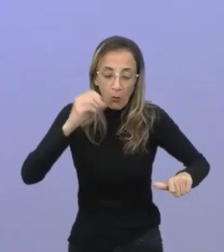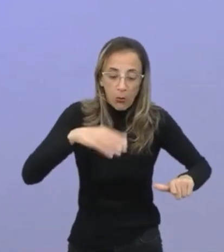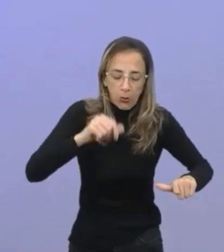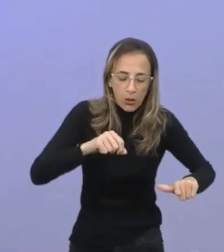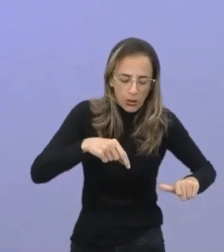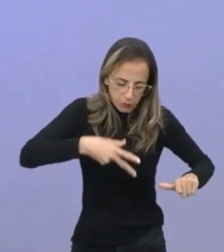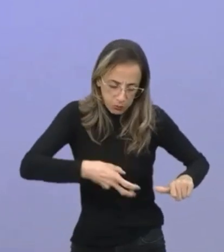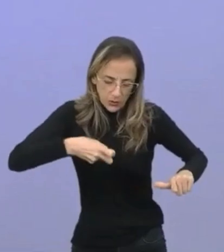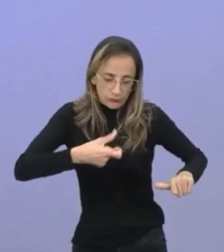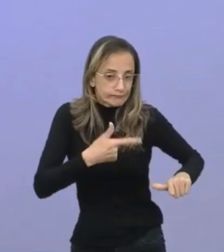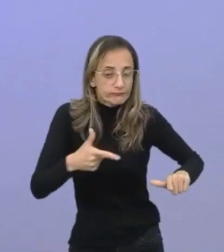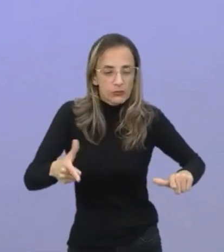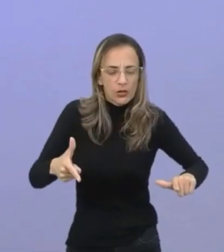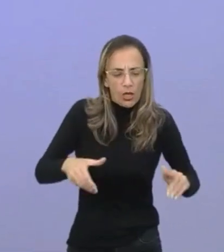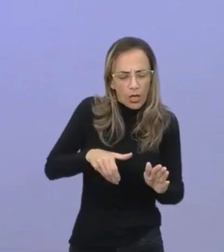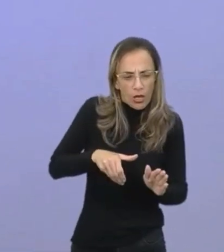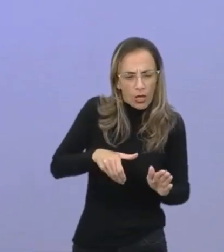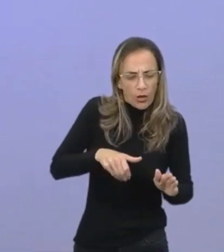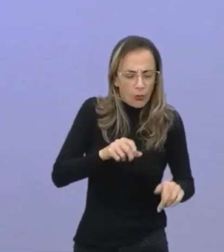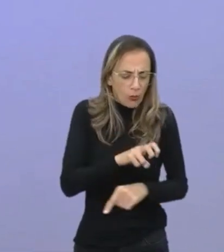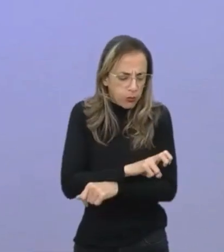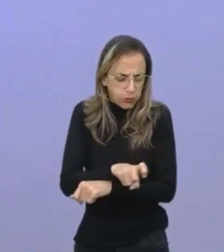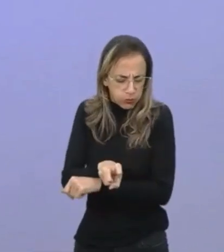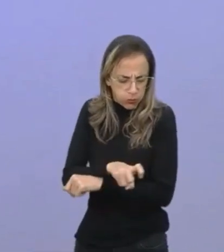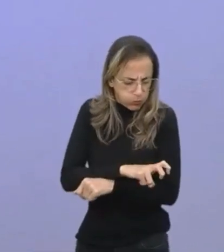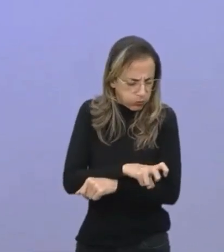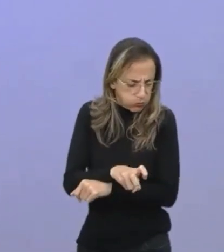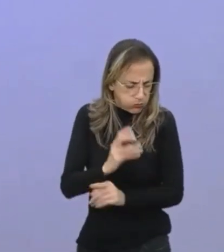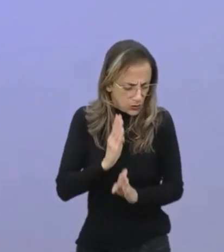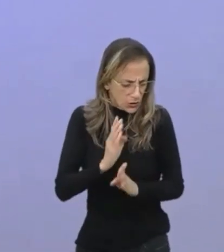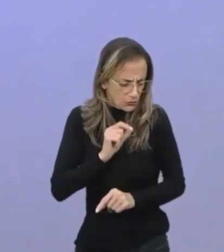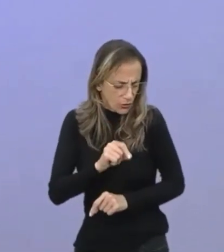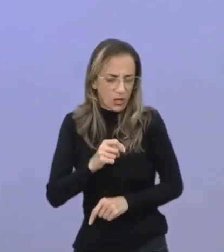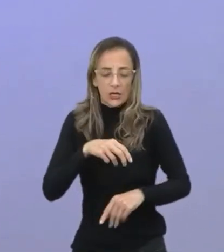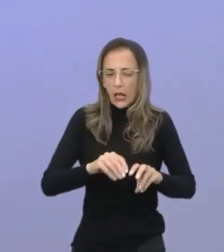acontecer quando o sensor de umidade ele vai detectar que não tem água na